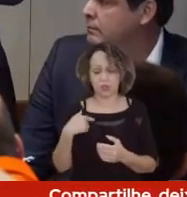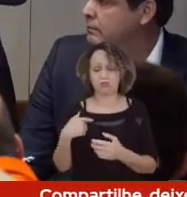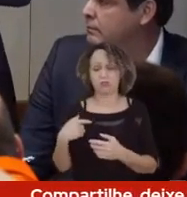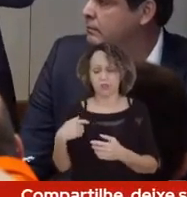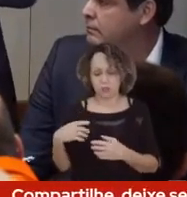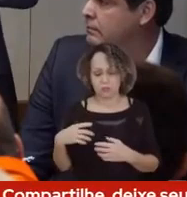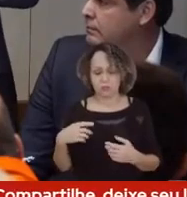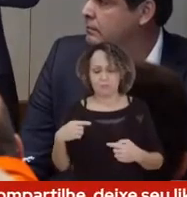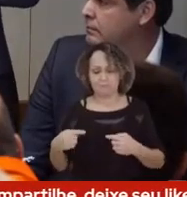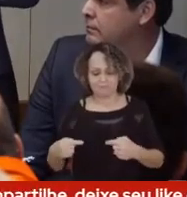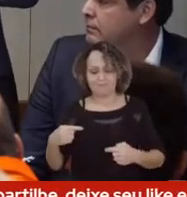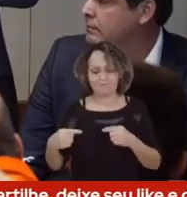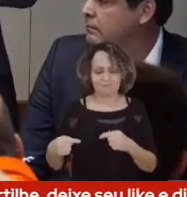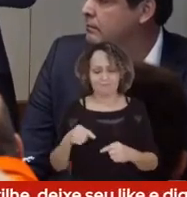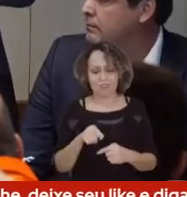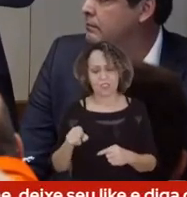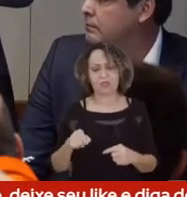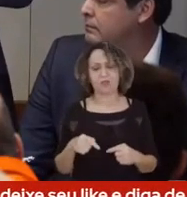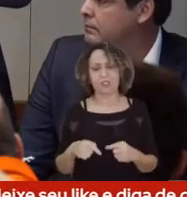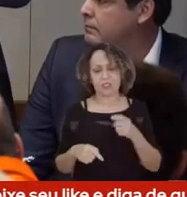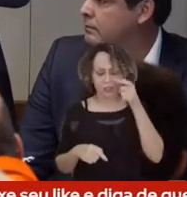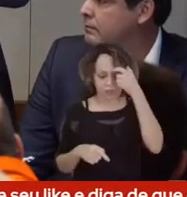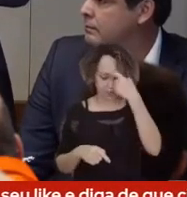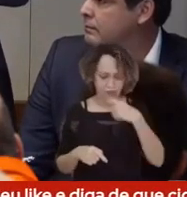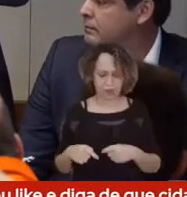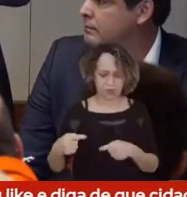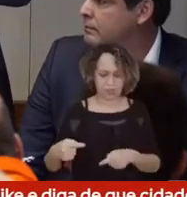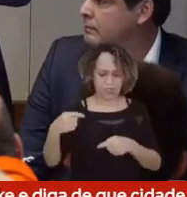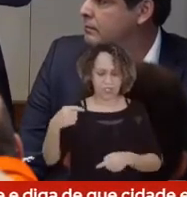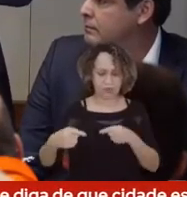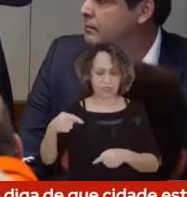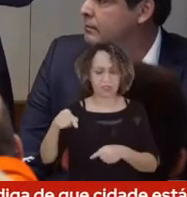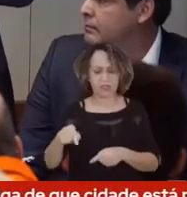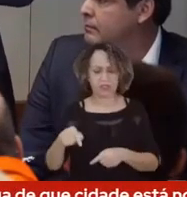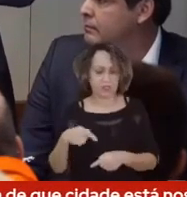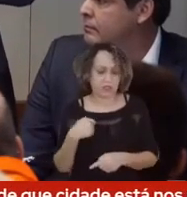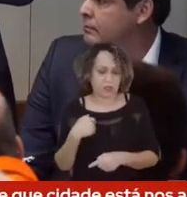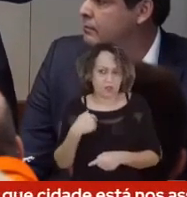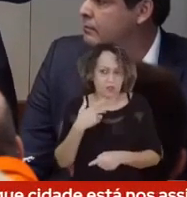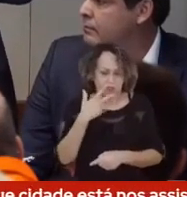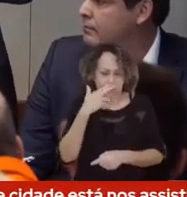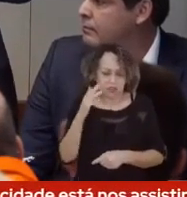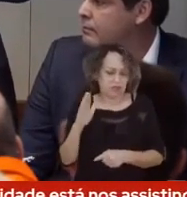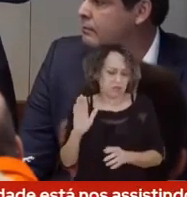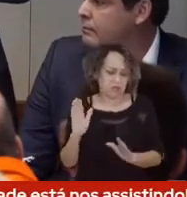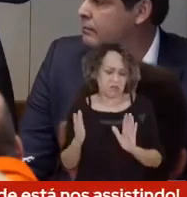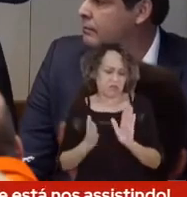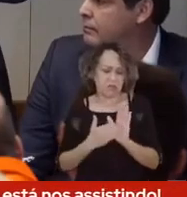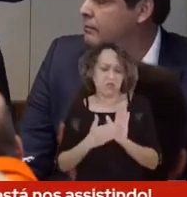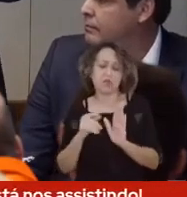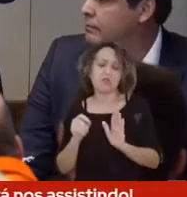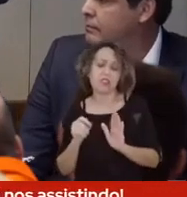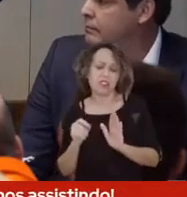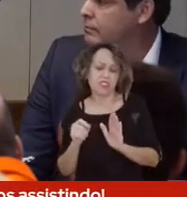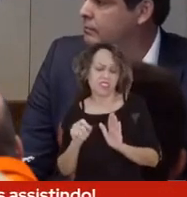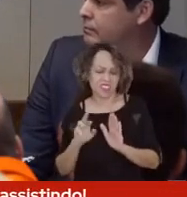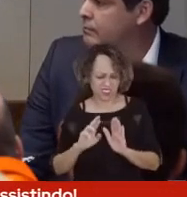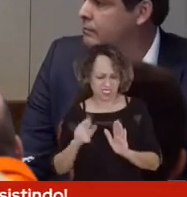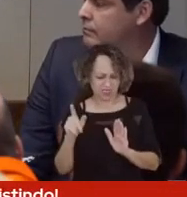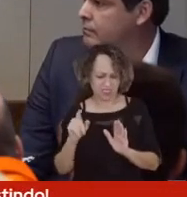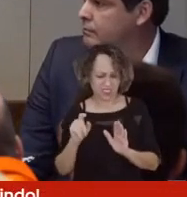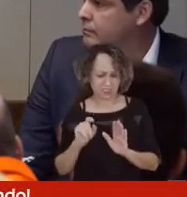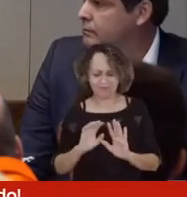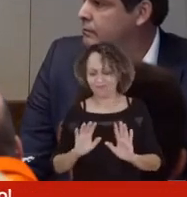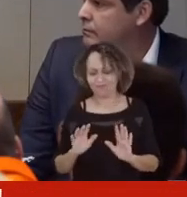diferente do que ele vai se propor lá. Vai ser um contrassenso se ele fizer diferente. Então, não tenho dúvida